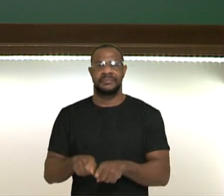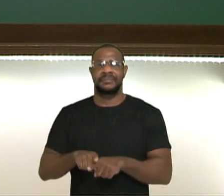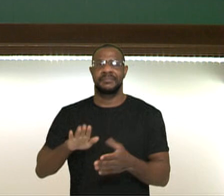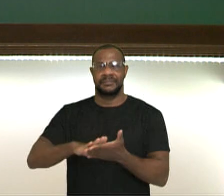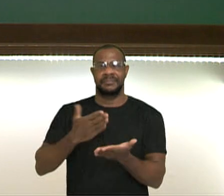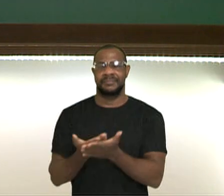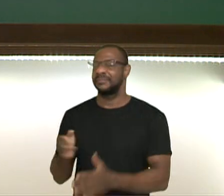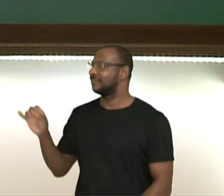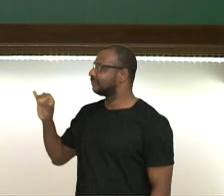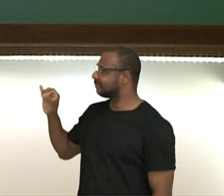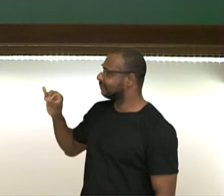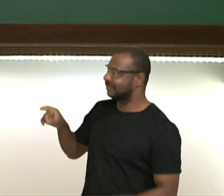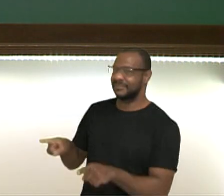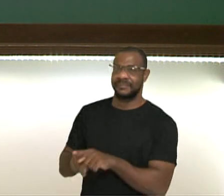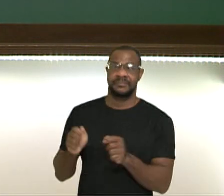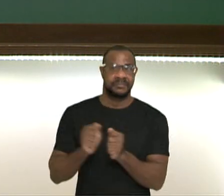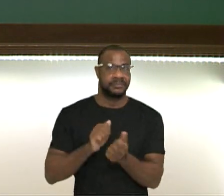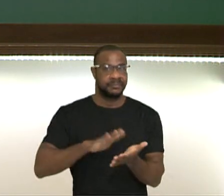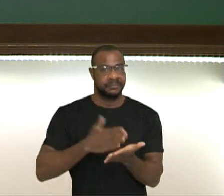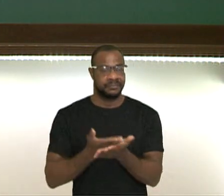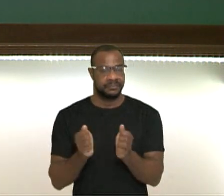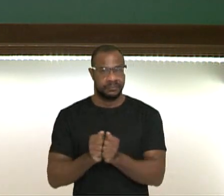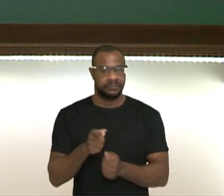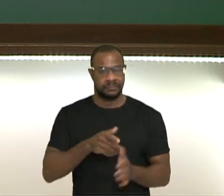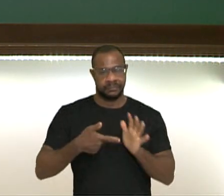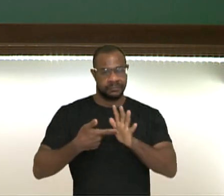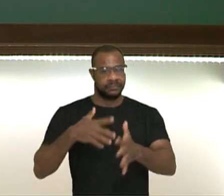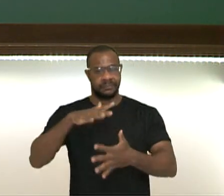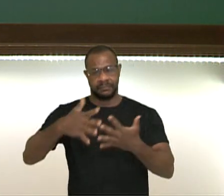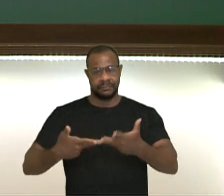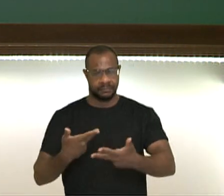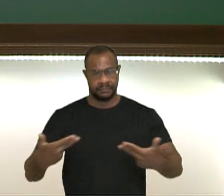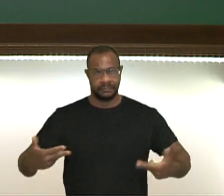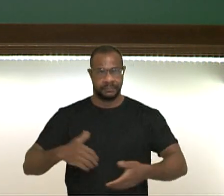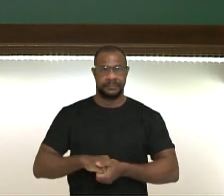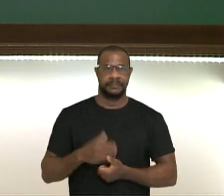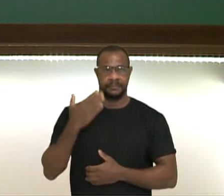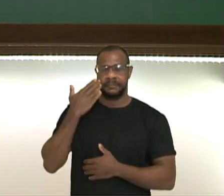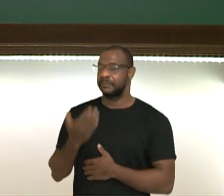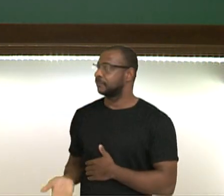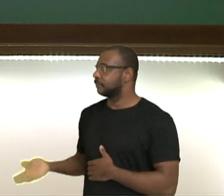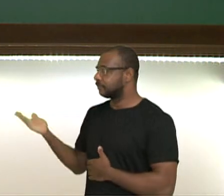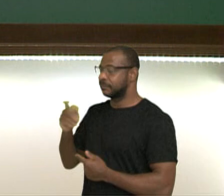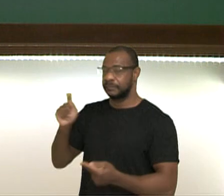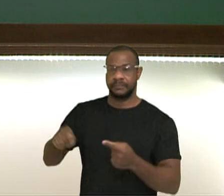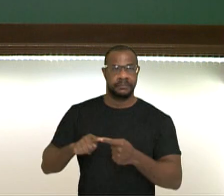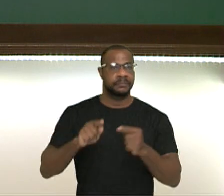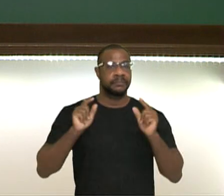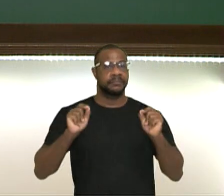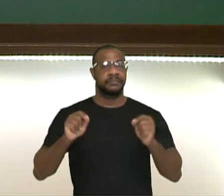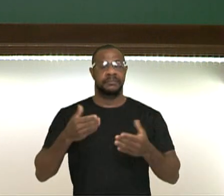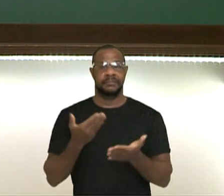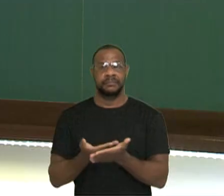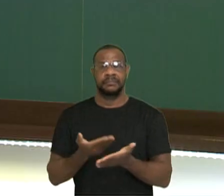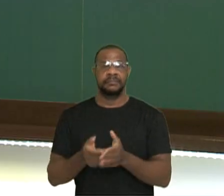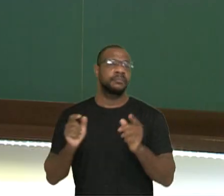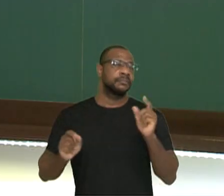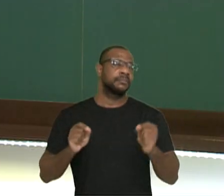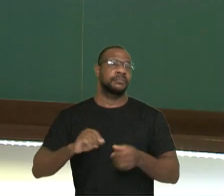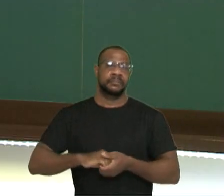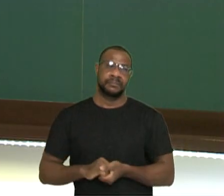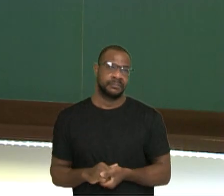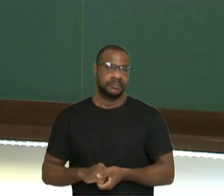Val? Vamos juntos. Venham! Então vamos lá. Objetivos da nossa aula de